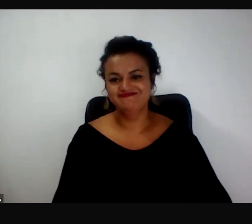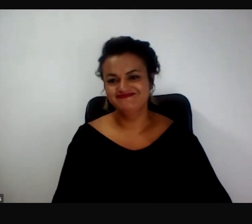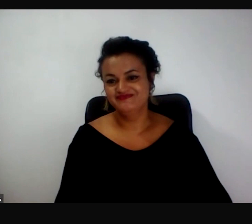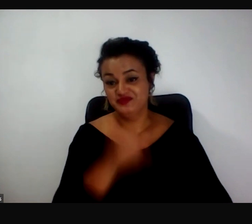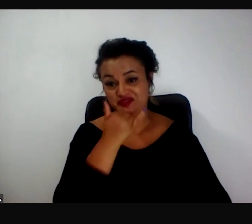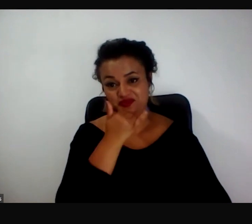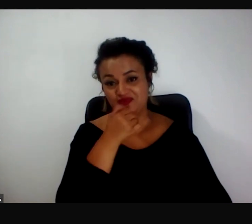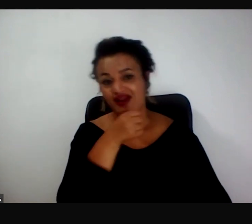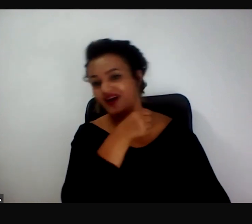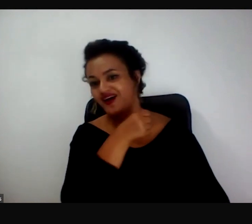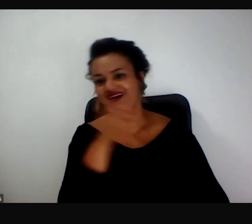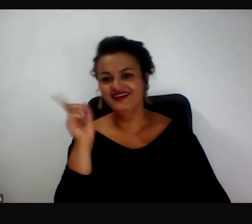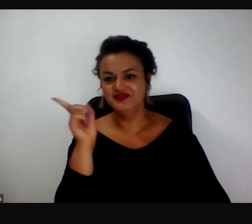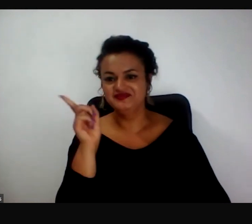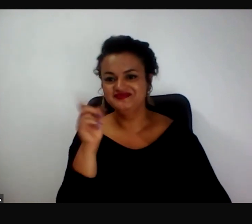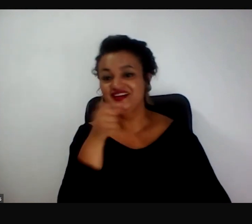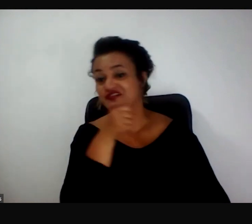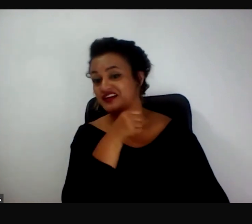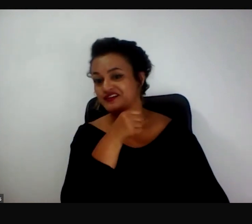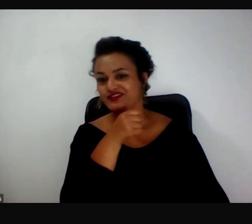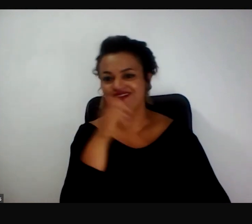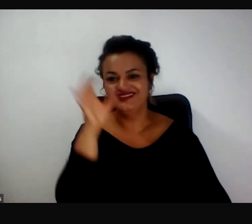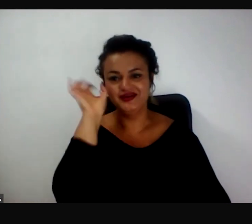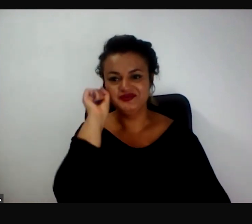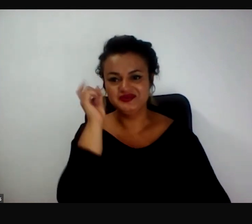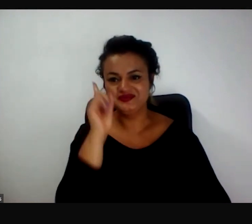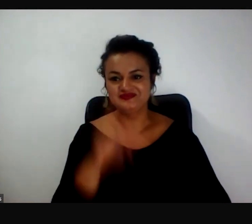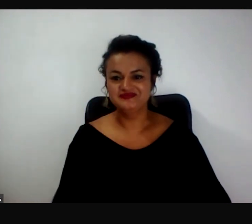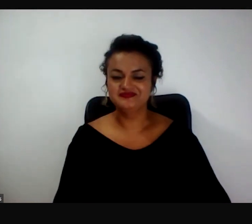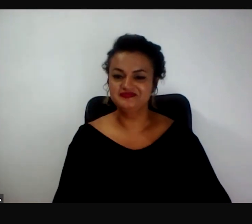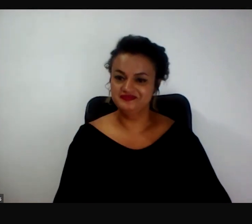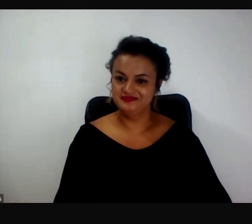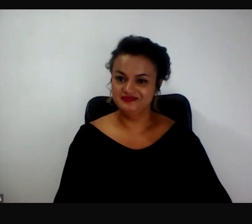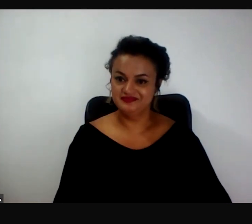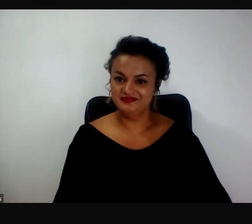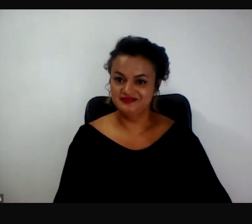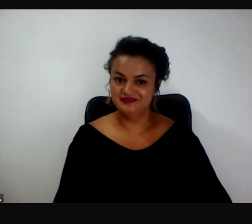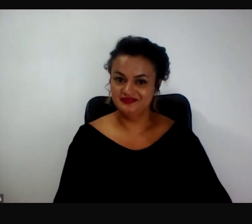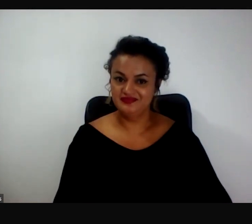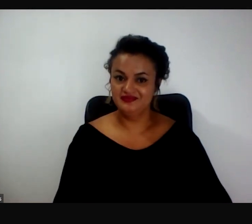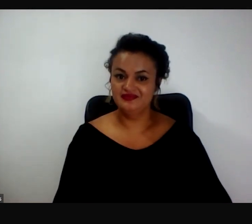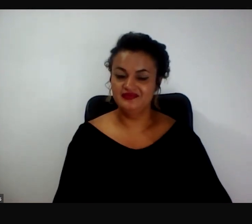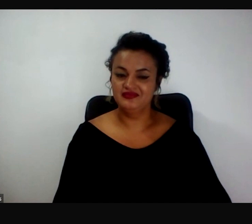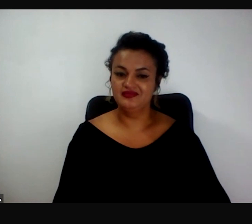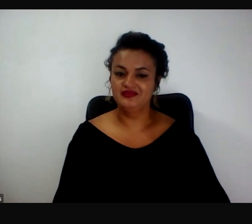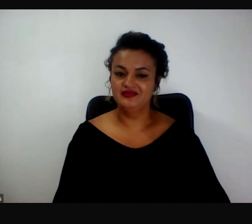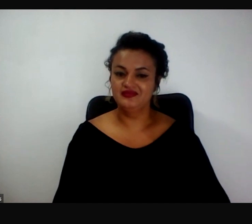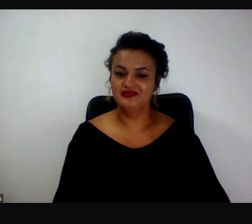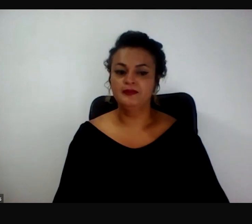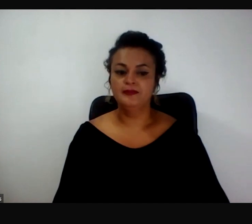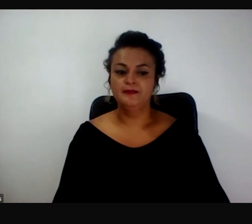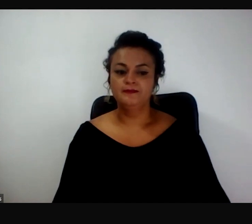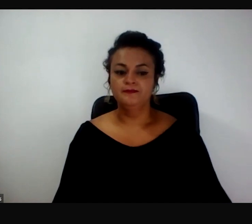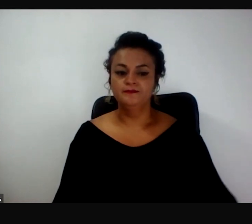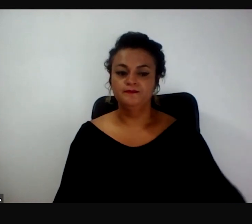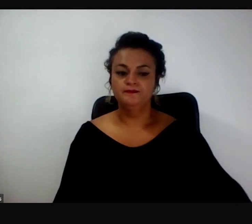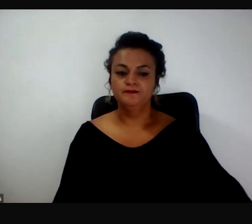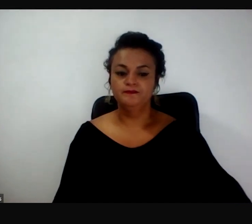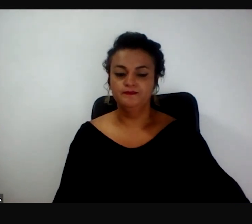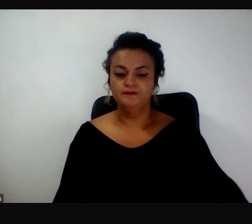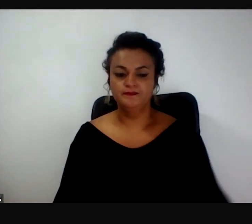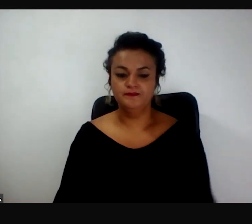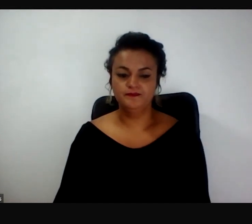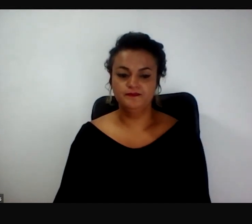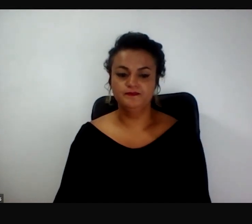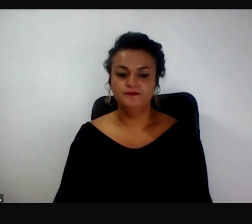Tribunal Federal também no Brasil e os equivalentes noutros países. O que pode